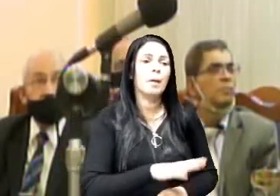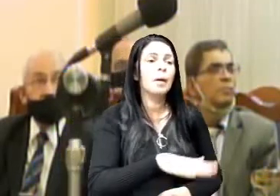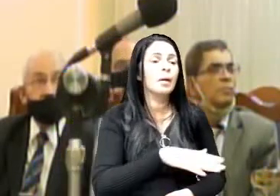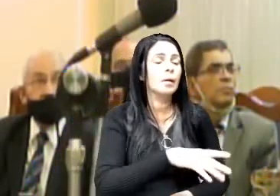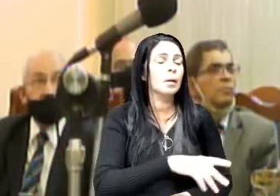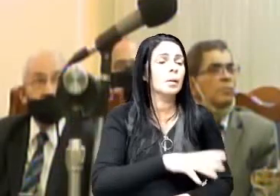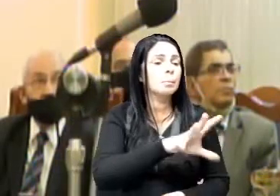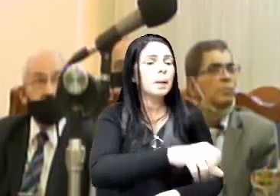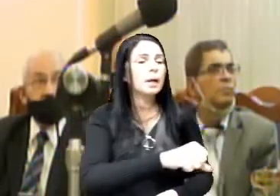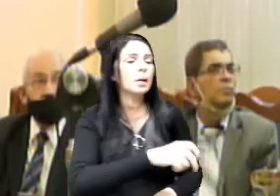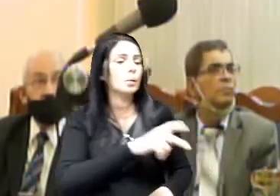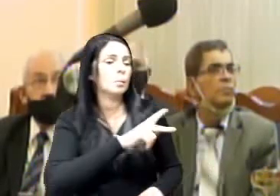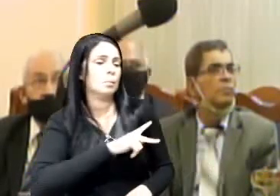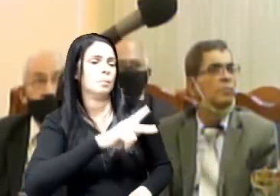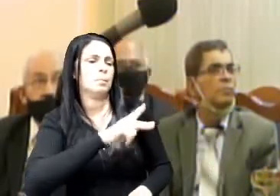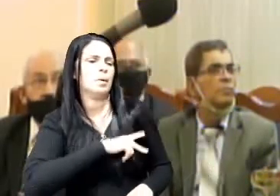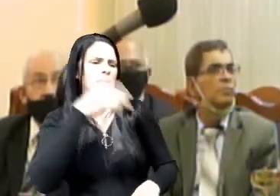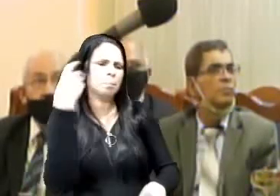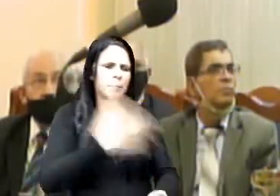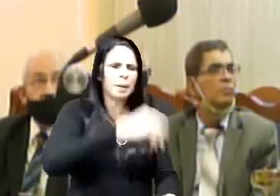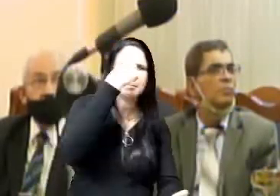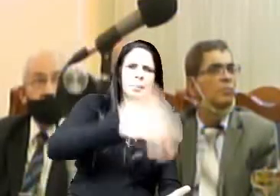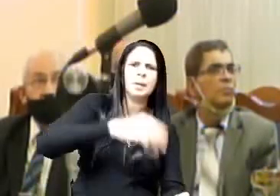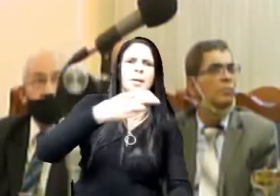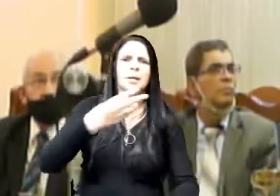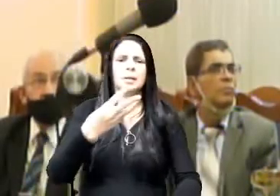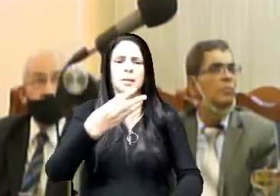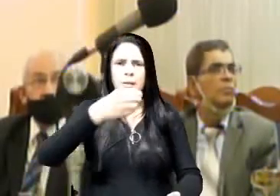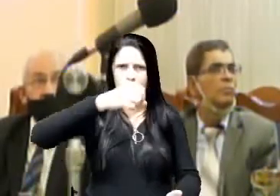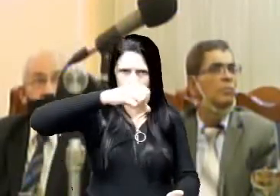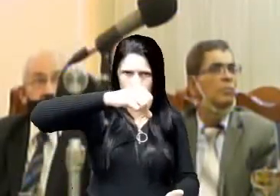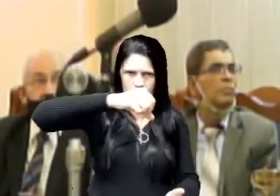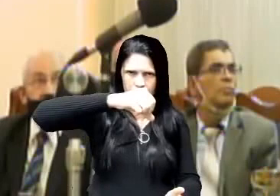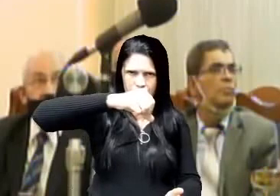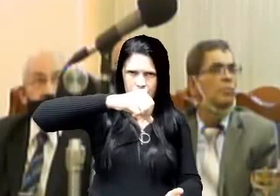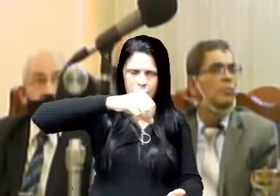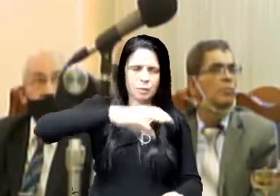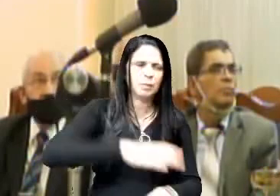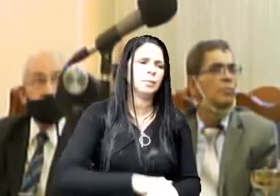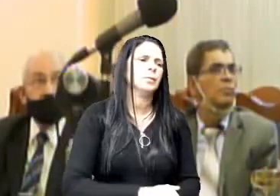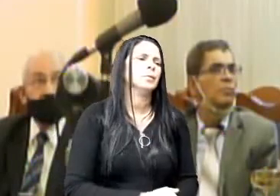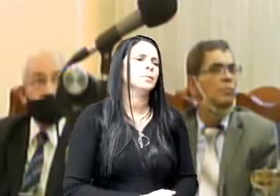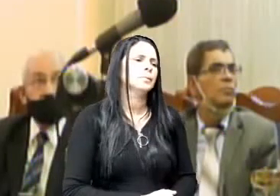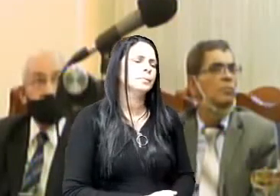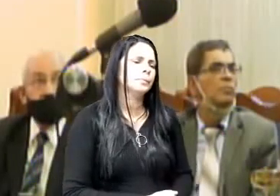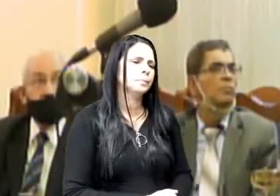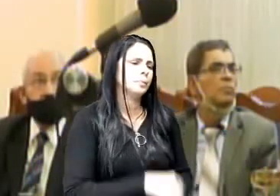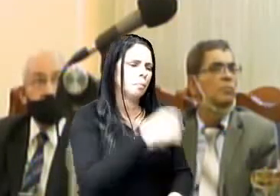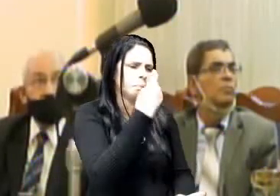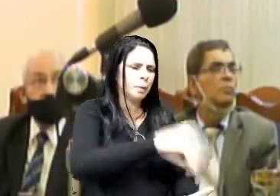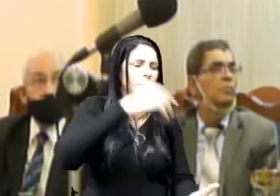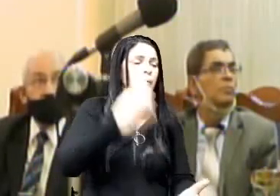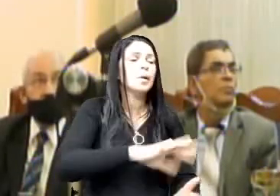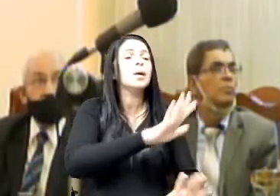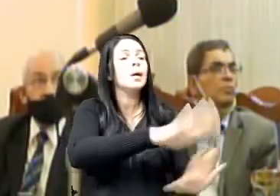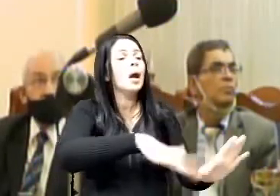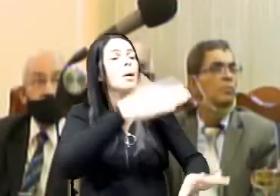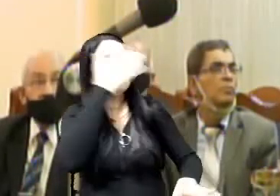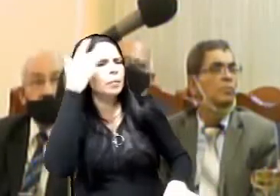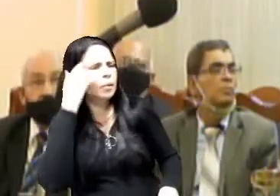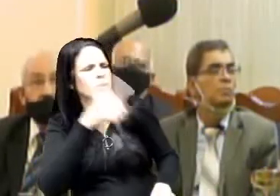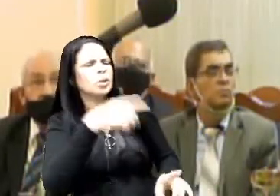Dá nele com chicote, dá 40 chicotadas. Aí o cara disse, não, se der 40, só pode ser 40. A lei diz que só pode ser 40. Então dá